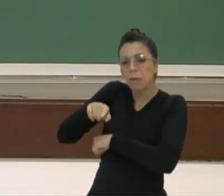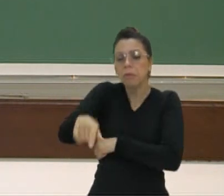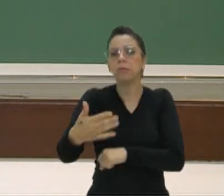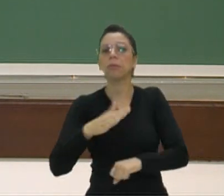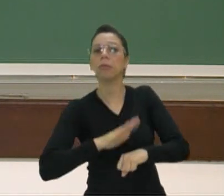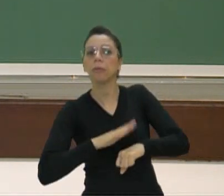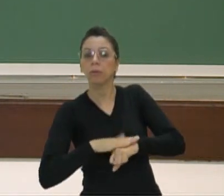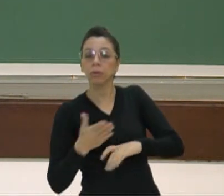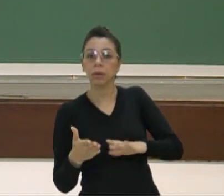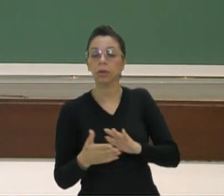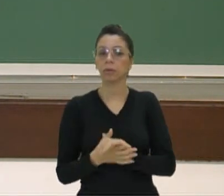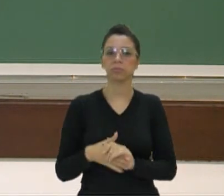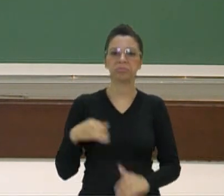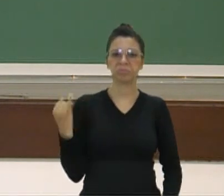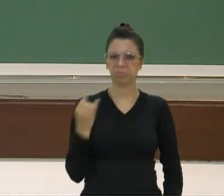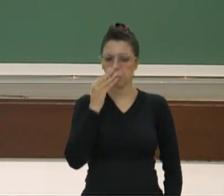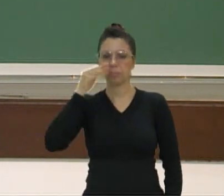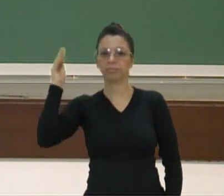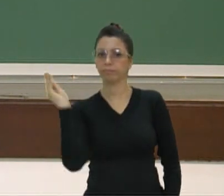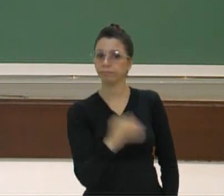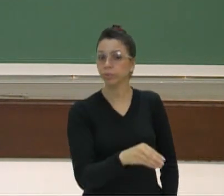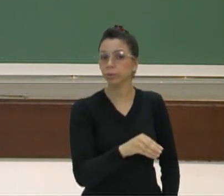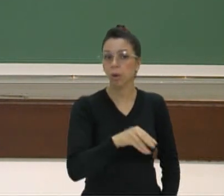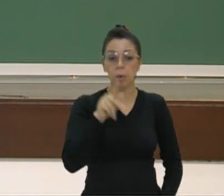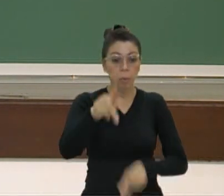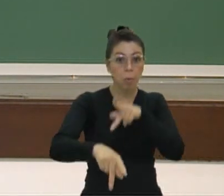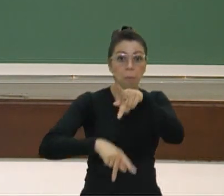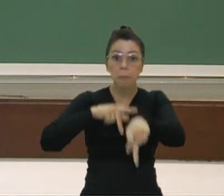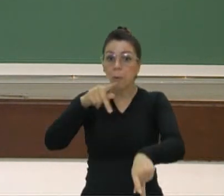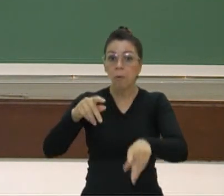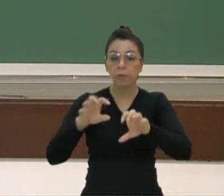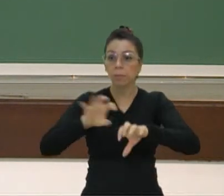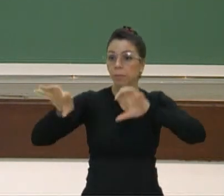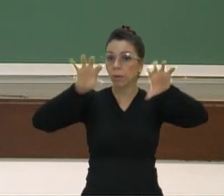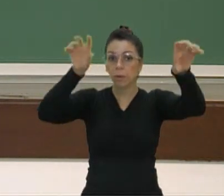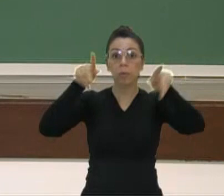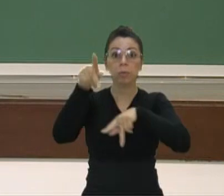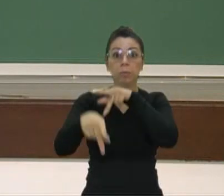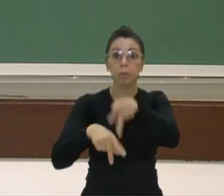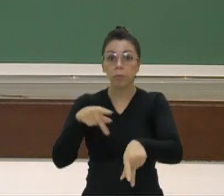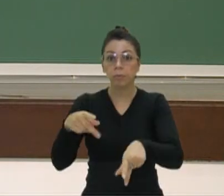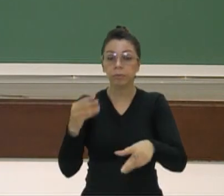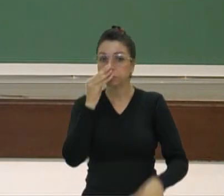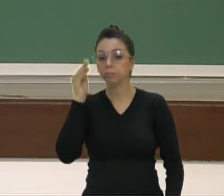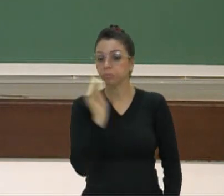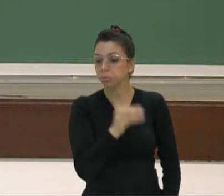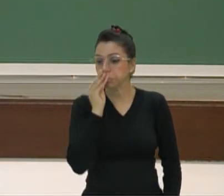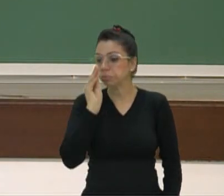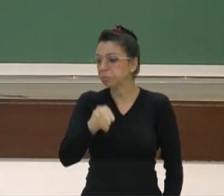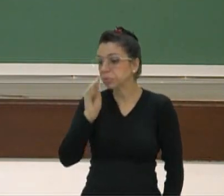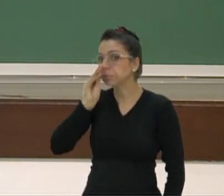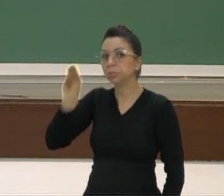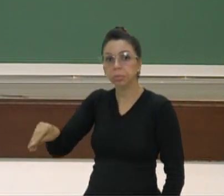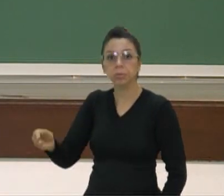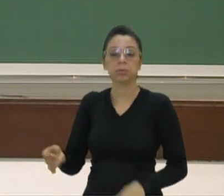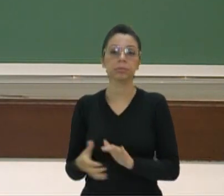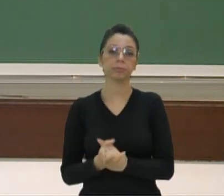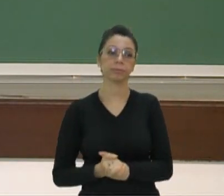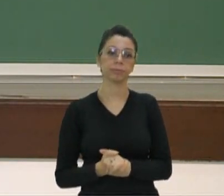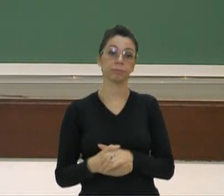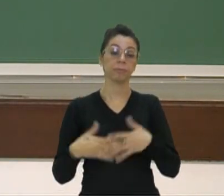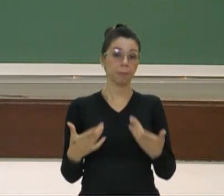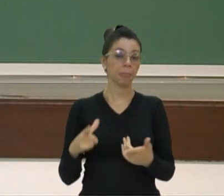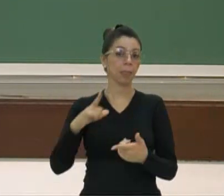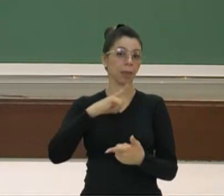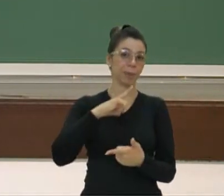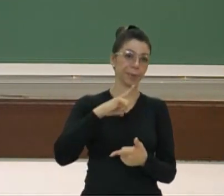com a diversificação e a distribuição populacional do lugar. Isso, logicamente, faz com que a gente